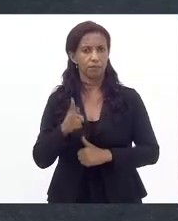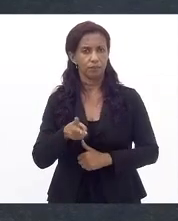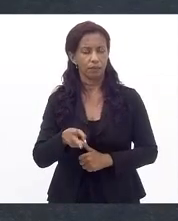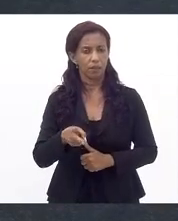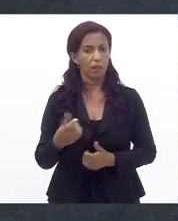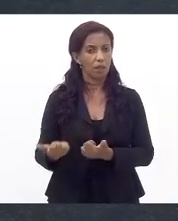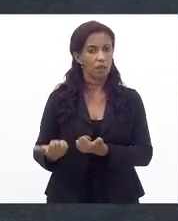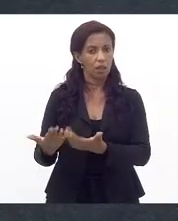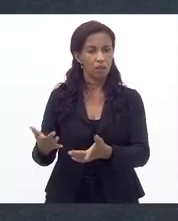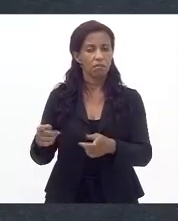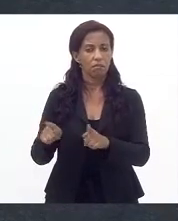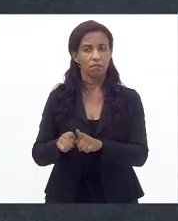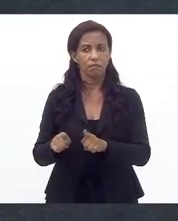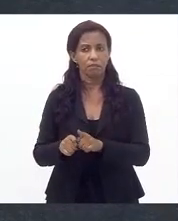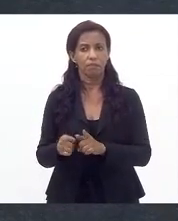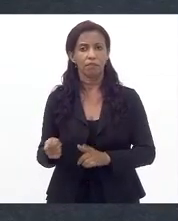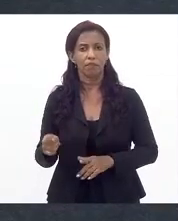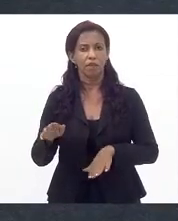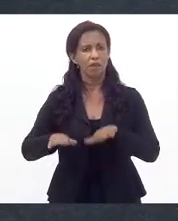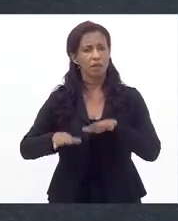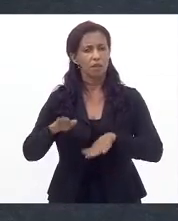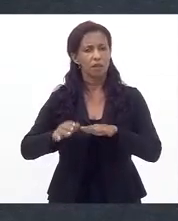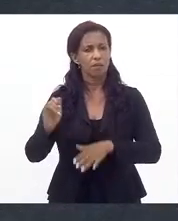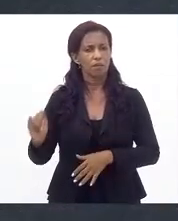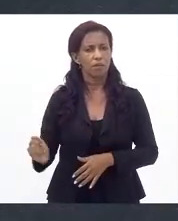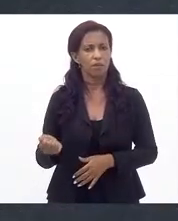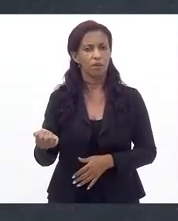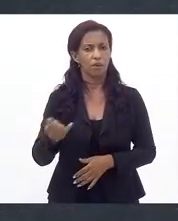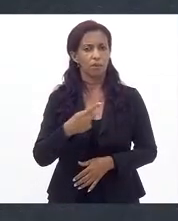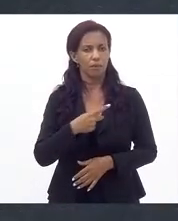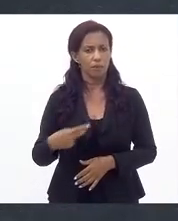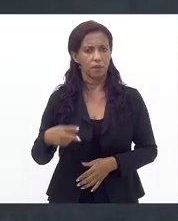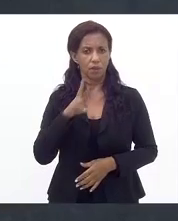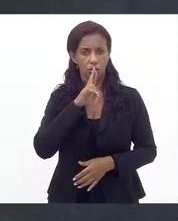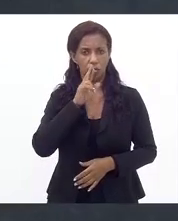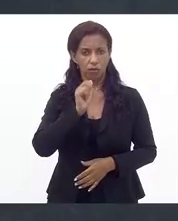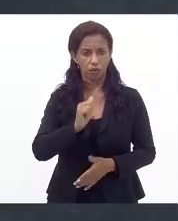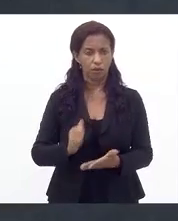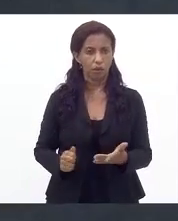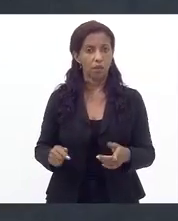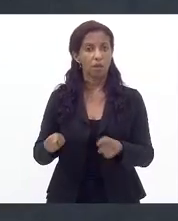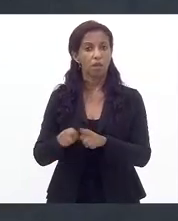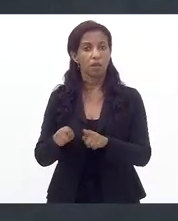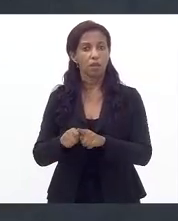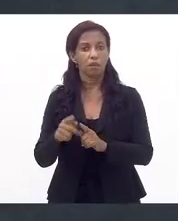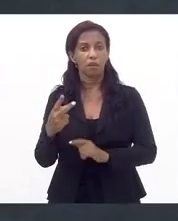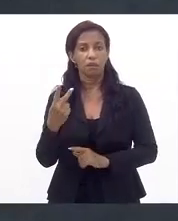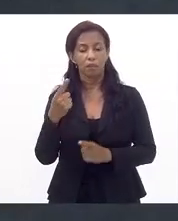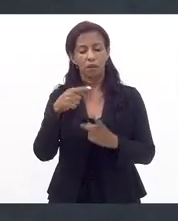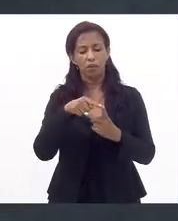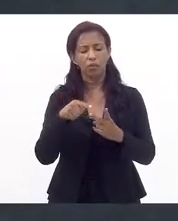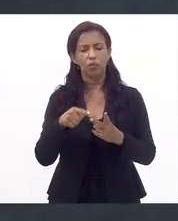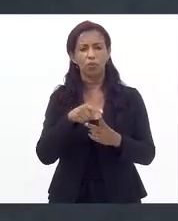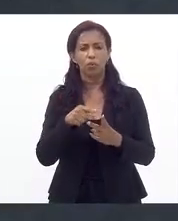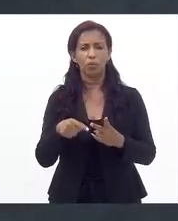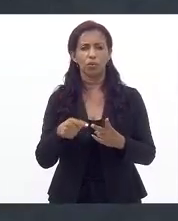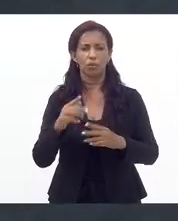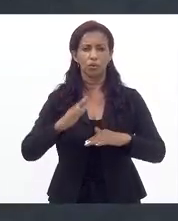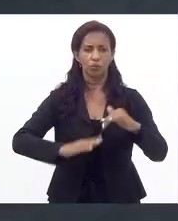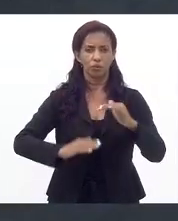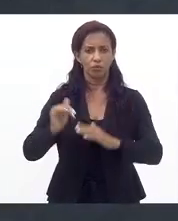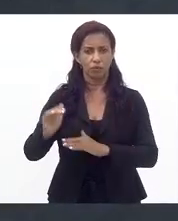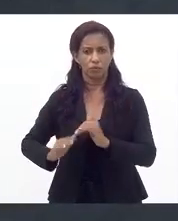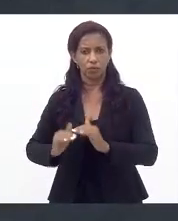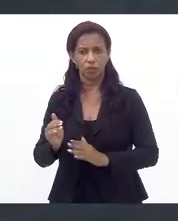proporci ona essa mesma possibilidade Presidente Rodrigo Amorim também para dois outros segmentos